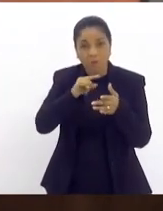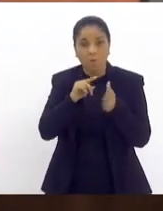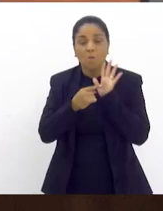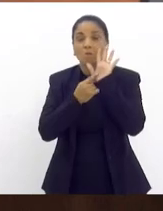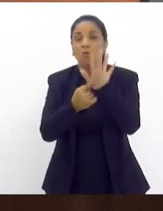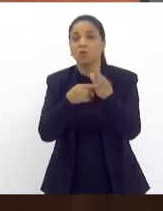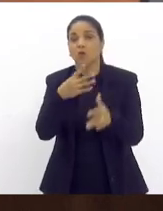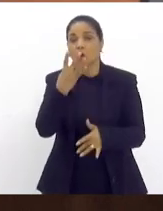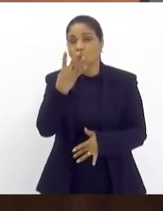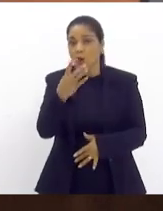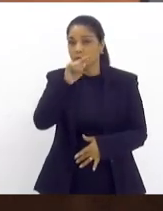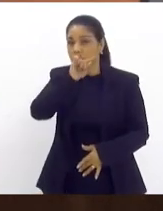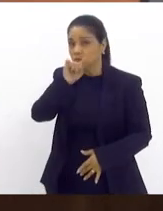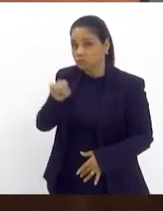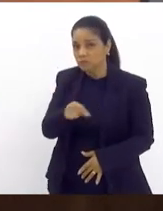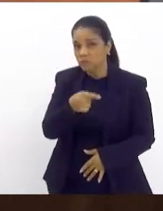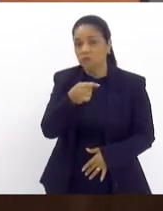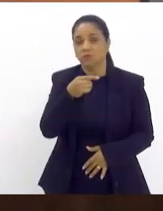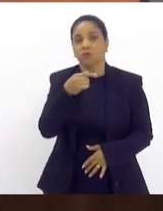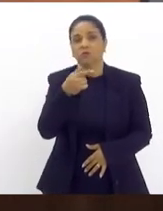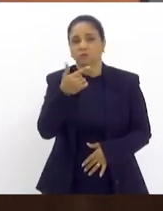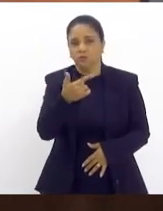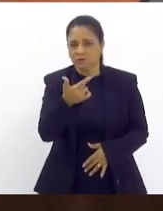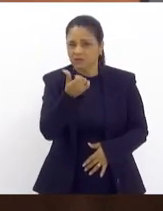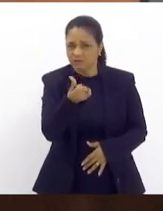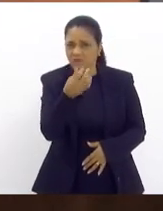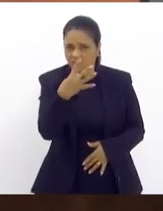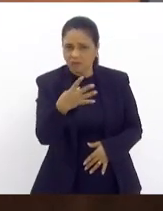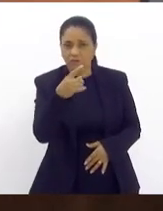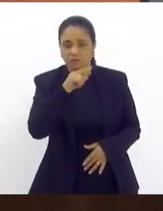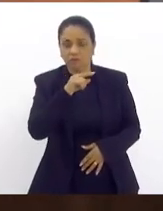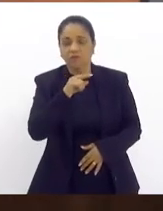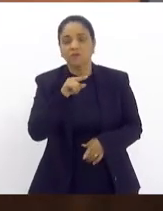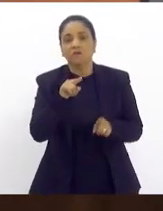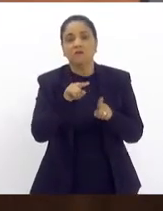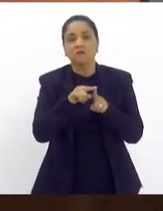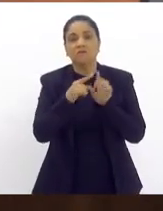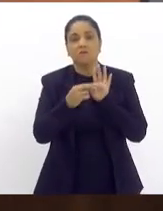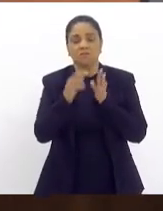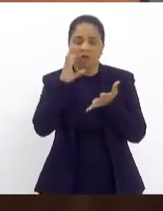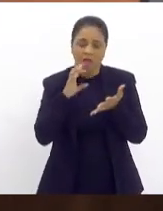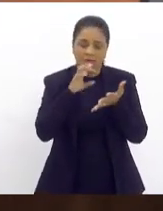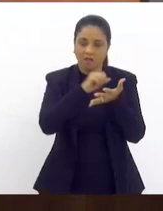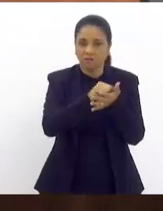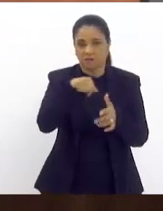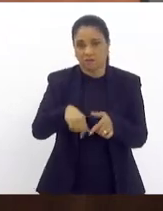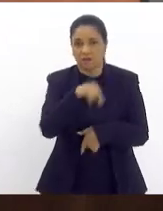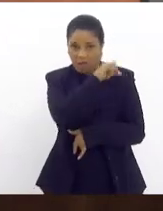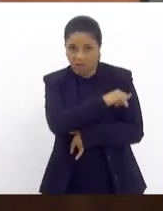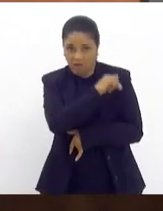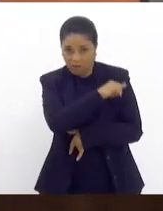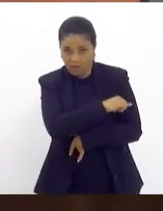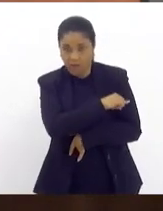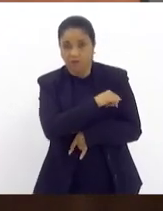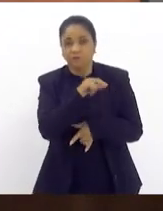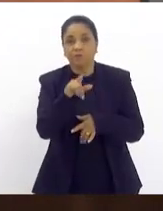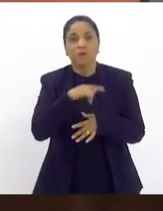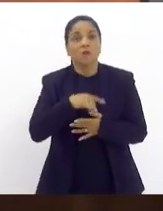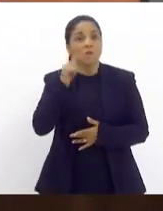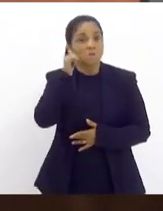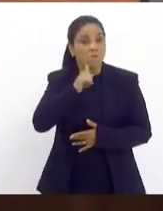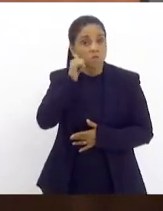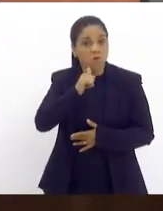4.036 casos foram registrados nos estados do Rio de Janeiro o doce é mulheres negras e justiça